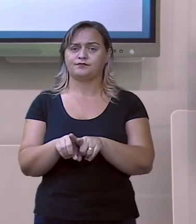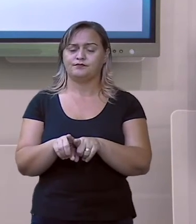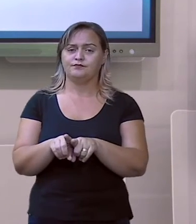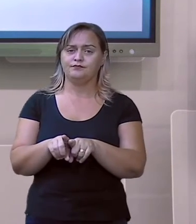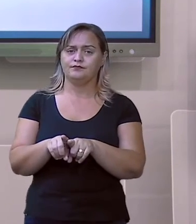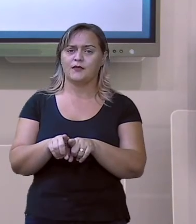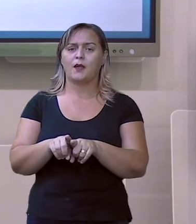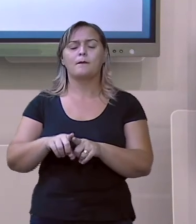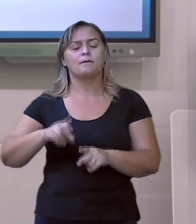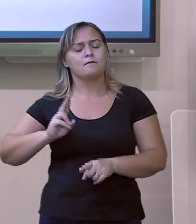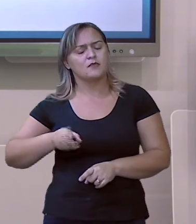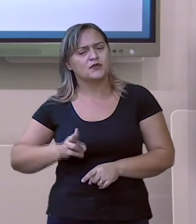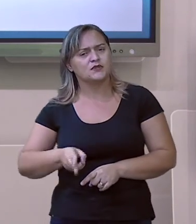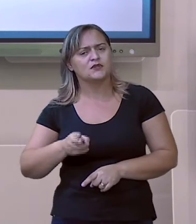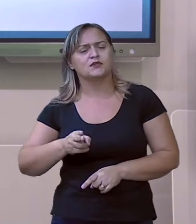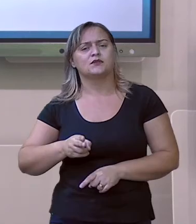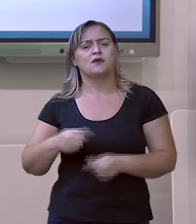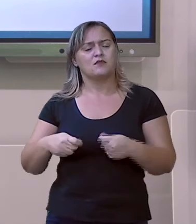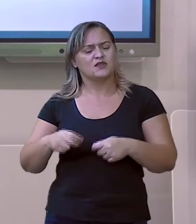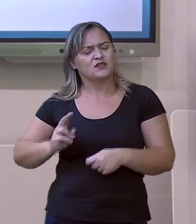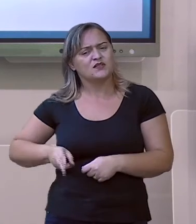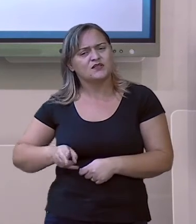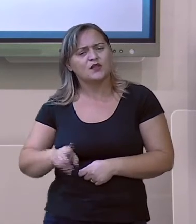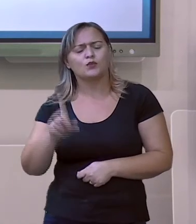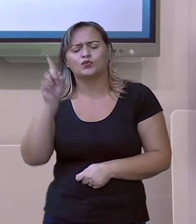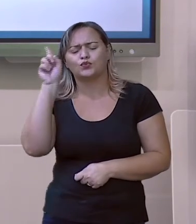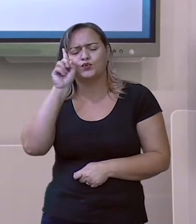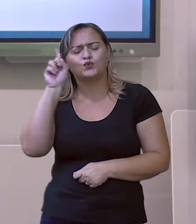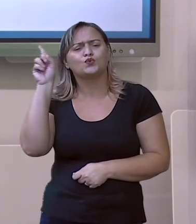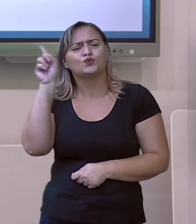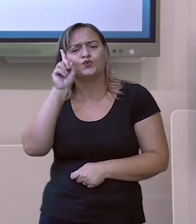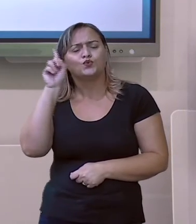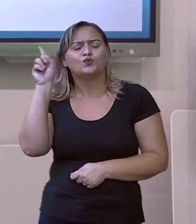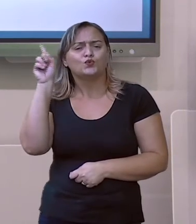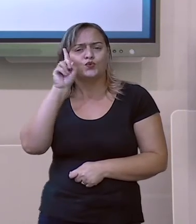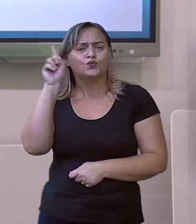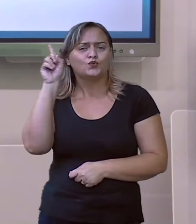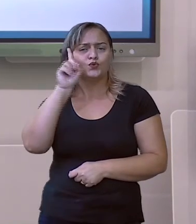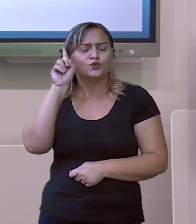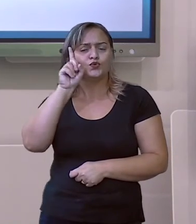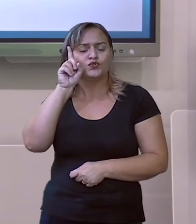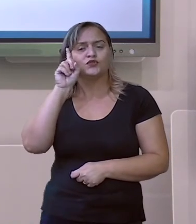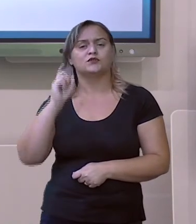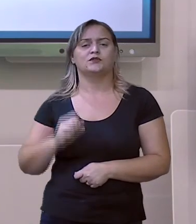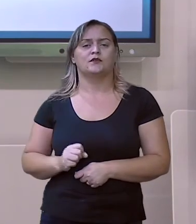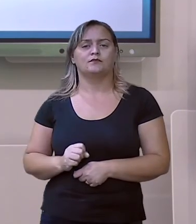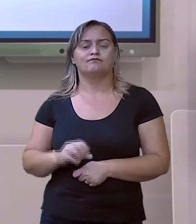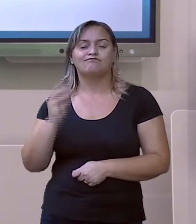usar a linguagem no seu dia a dia. Quando você for abrir, por exemplo, uma porta do carro para ir a algum